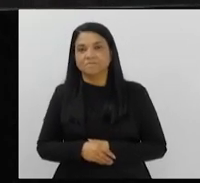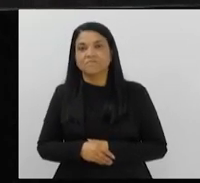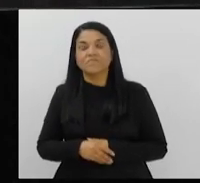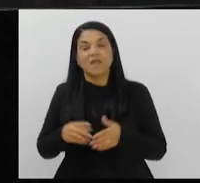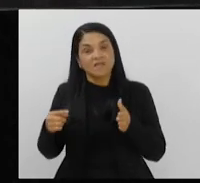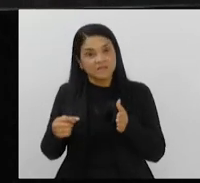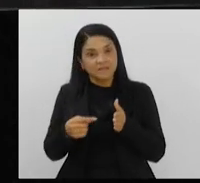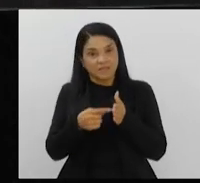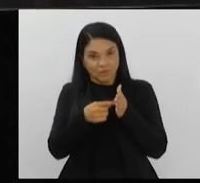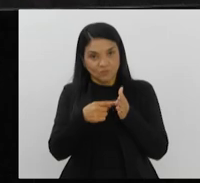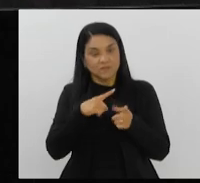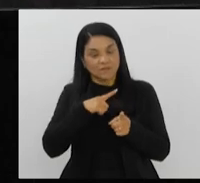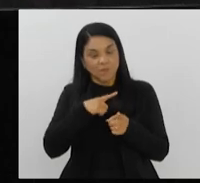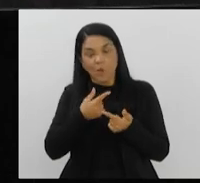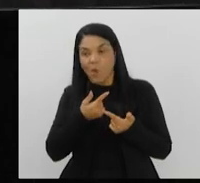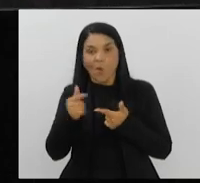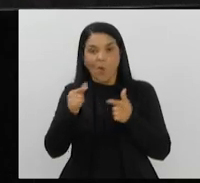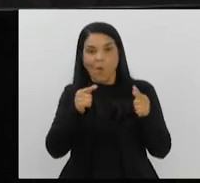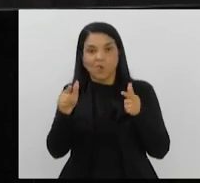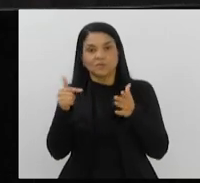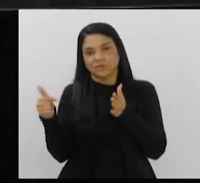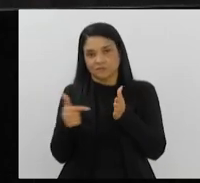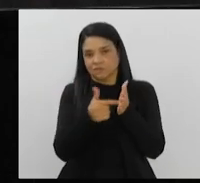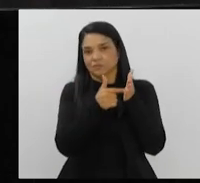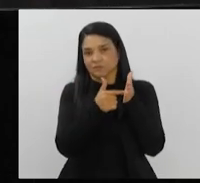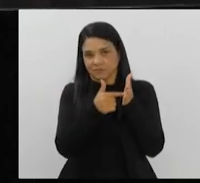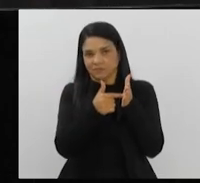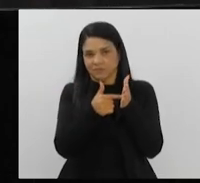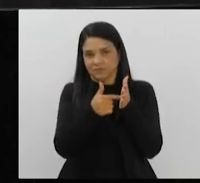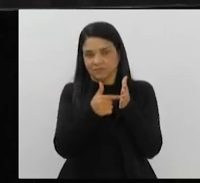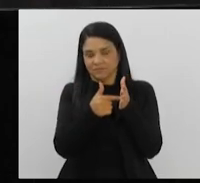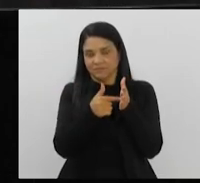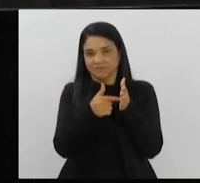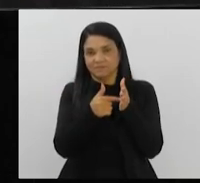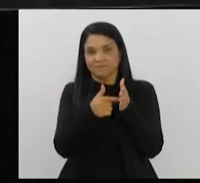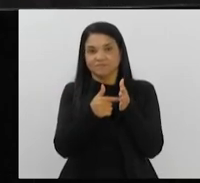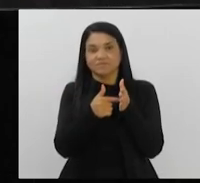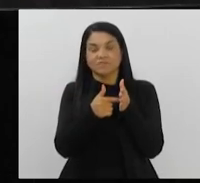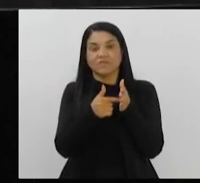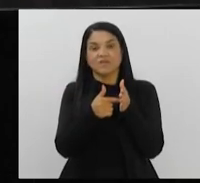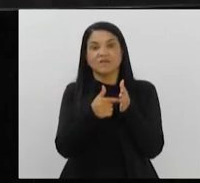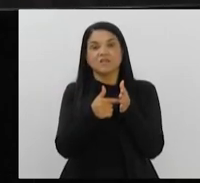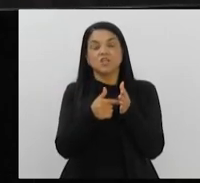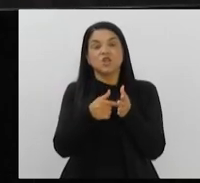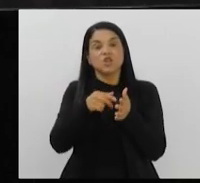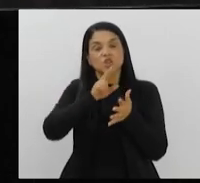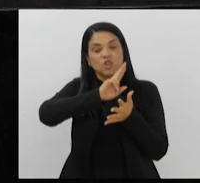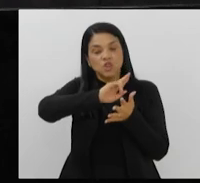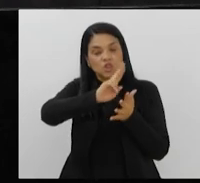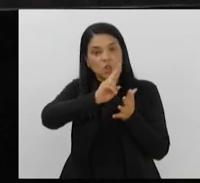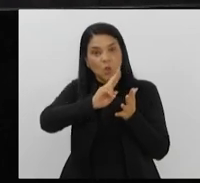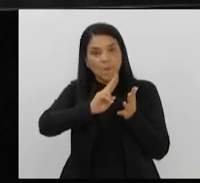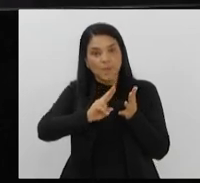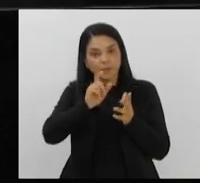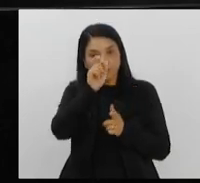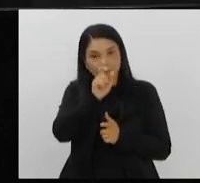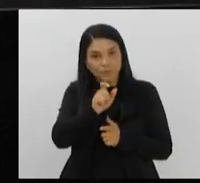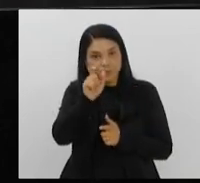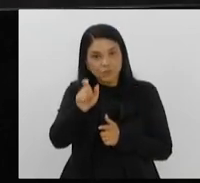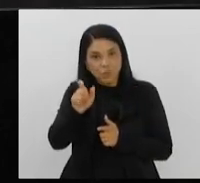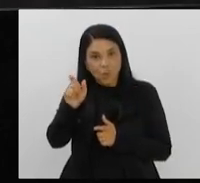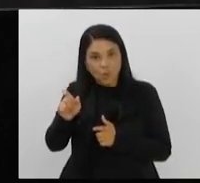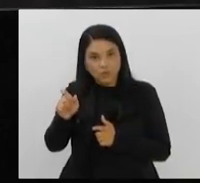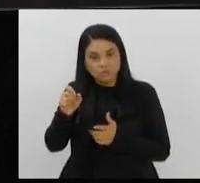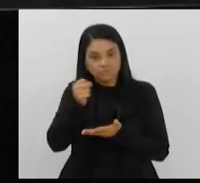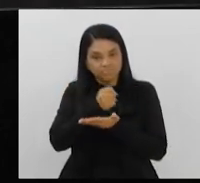denúncia, também chegaram outras denúncias dizendo que eles estão nomeando pessoas na Santa Casa